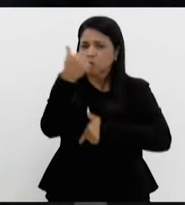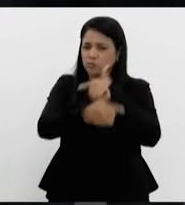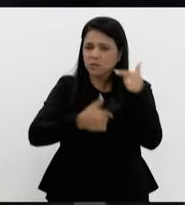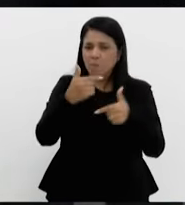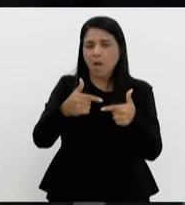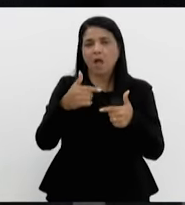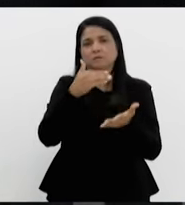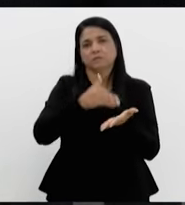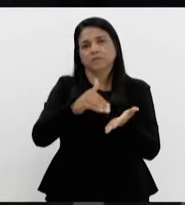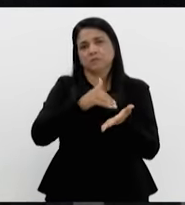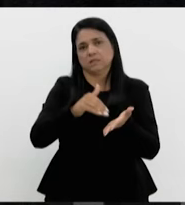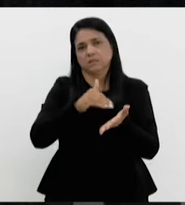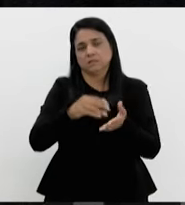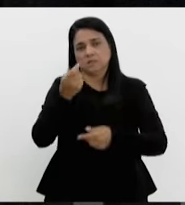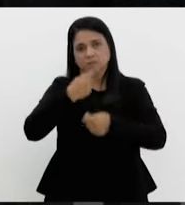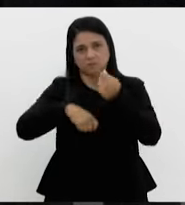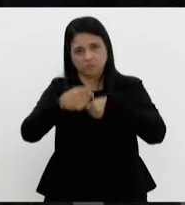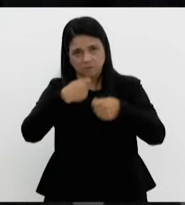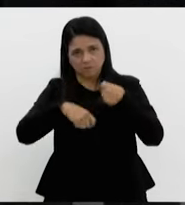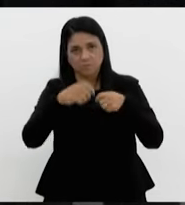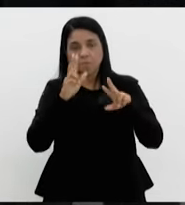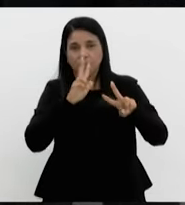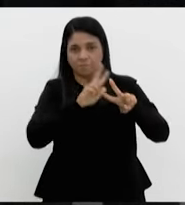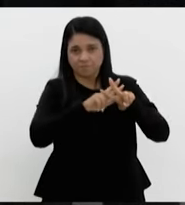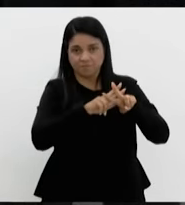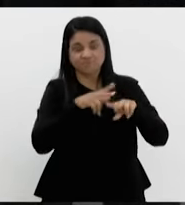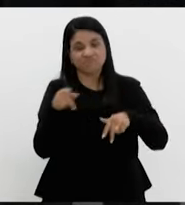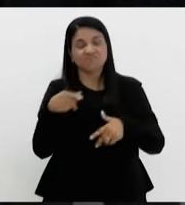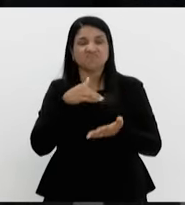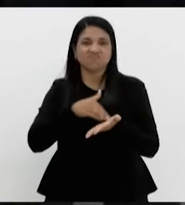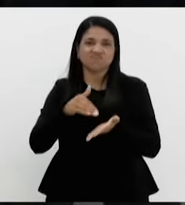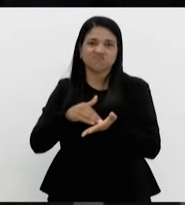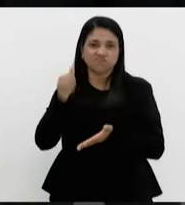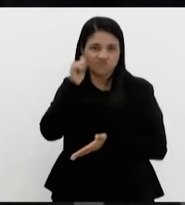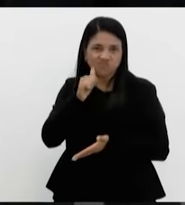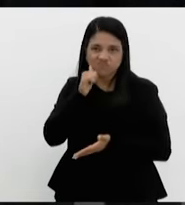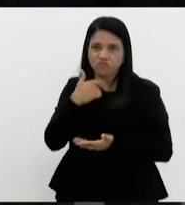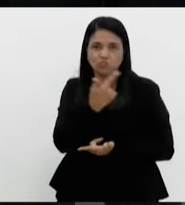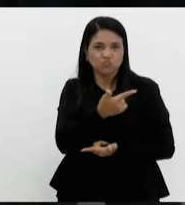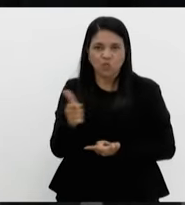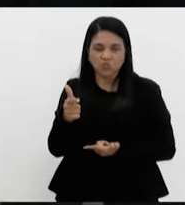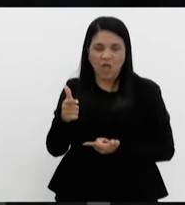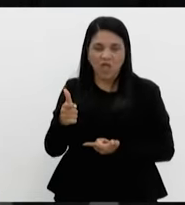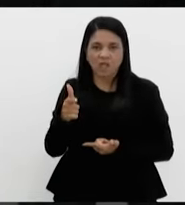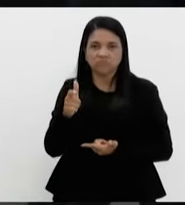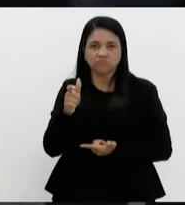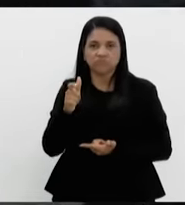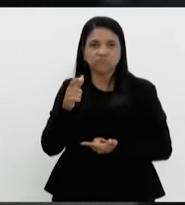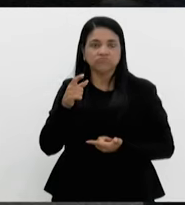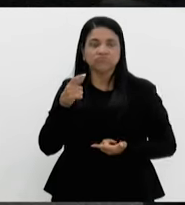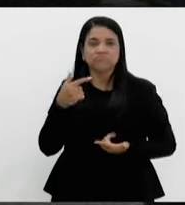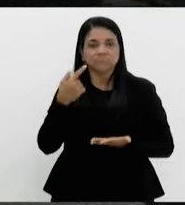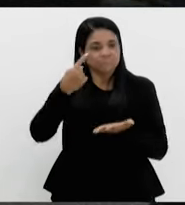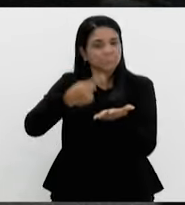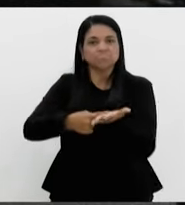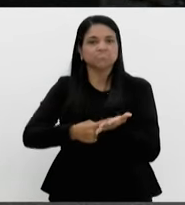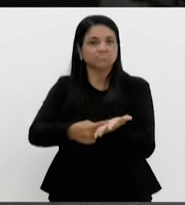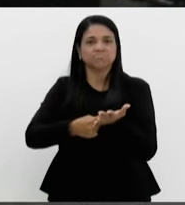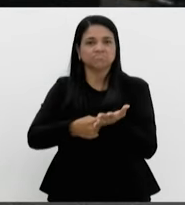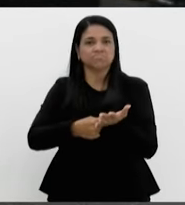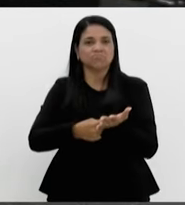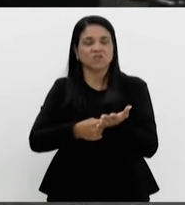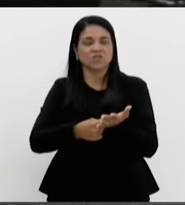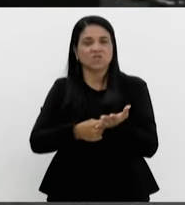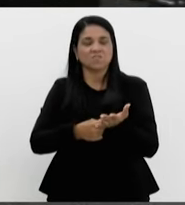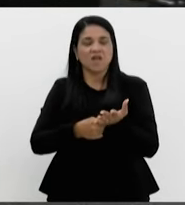Administração Penitenciária, eu posso considerar que essa secretária não tem palavra. É uma frustração para a Polícia Penal, a partir do momento que se